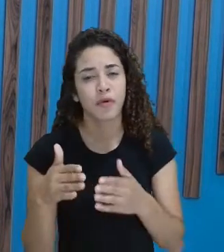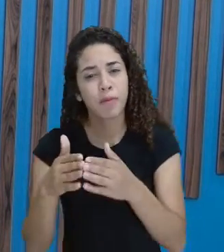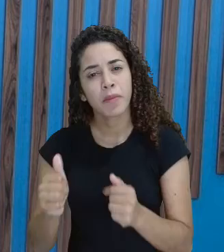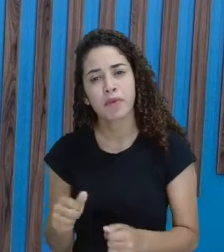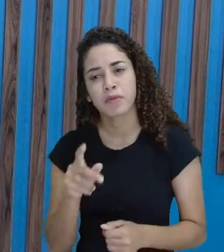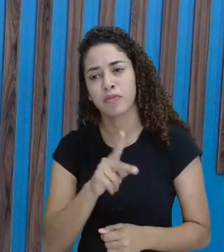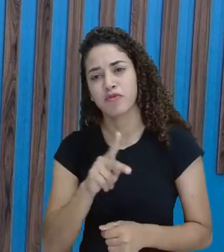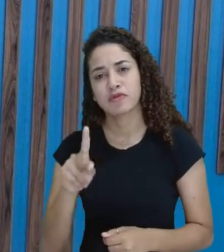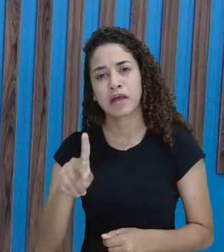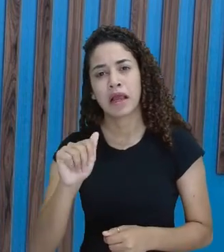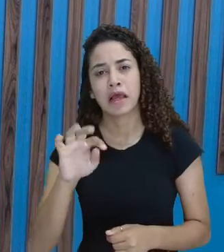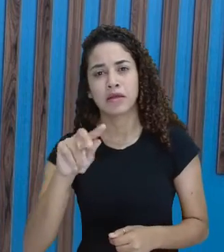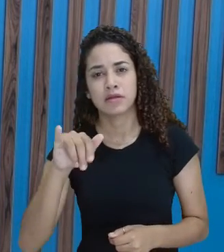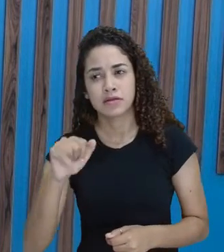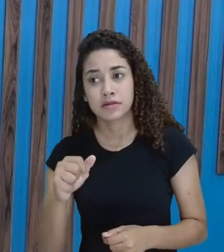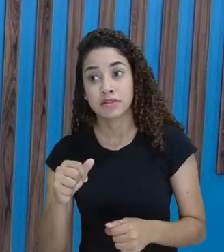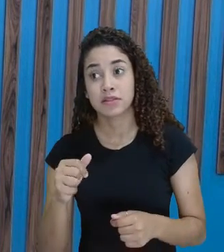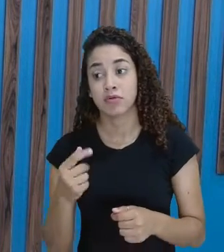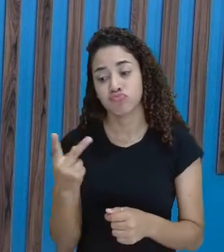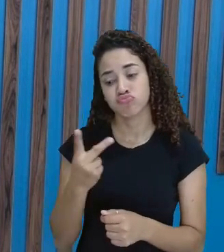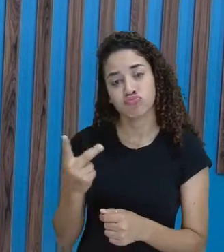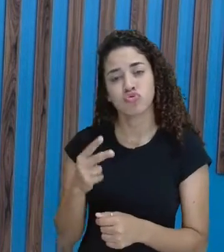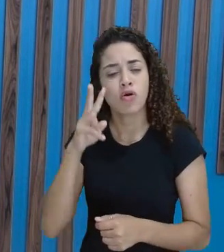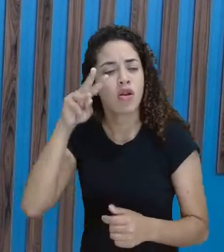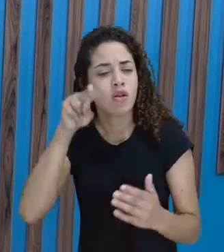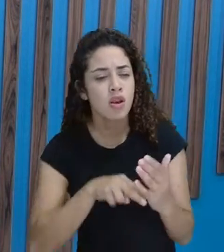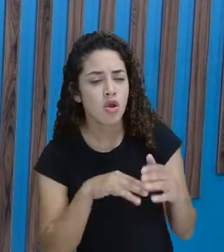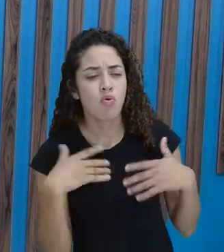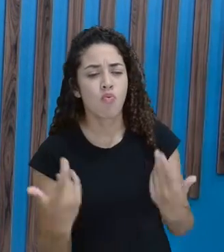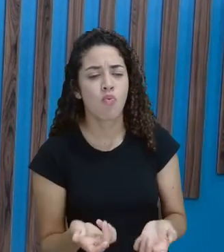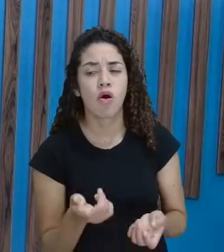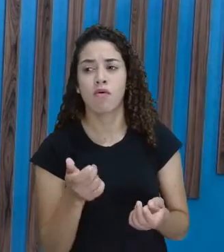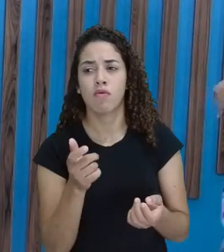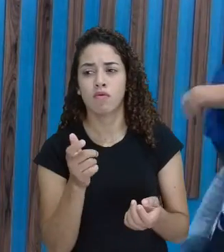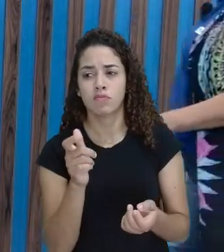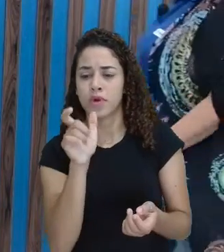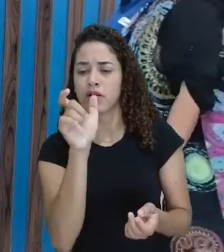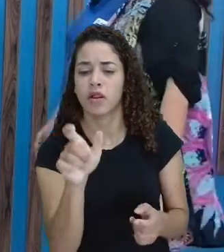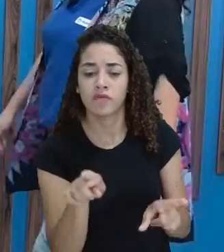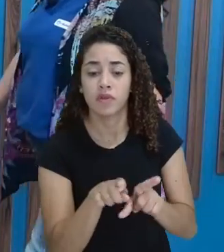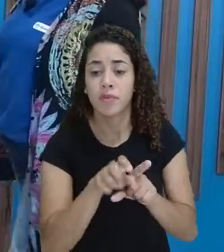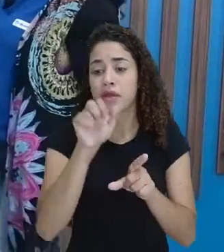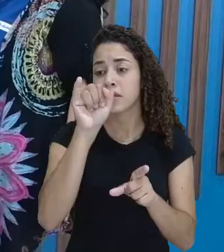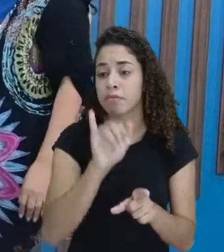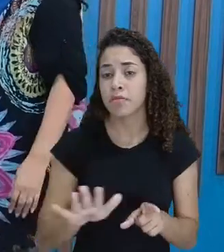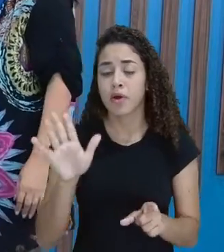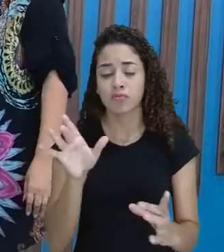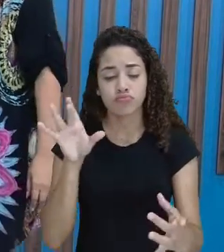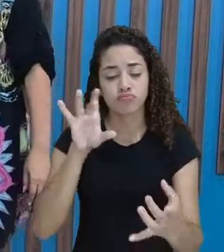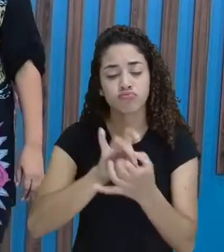gente poder ler e ver qual é a imagem que aplica a regra aqui, tá certo?